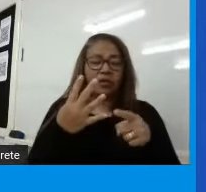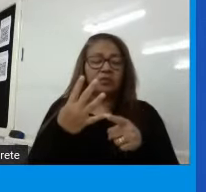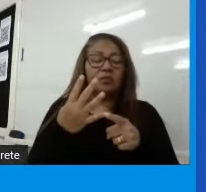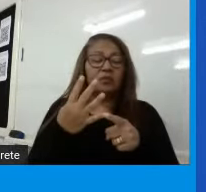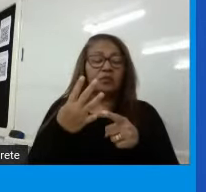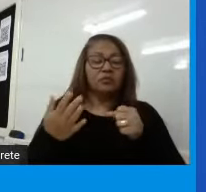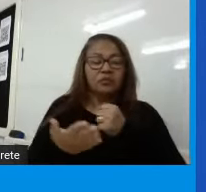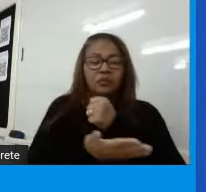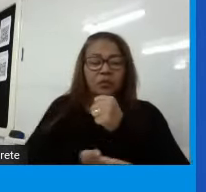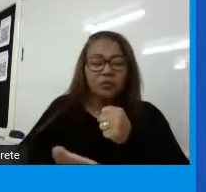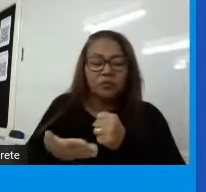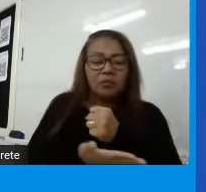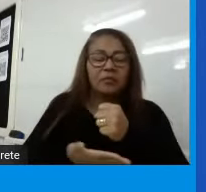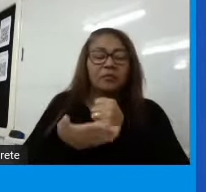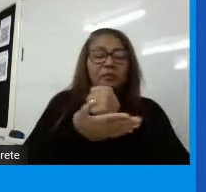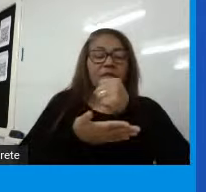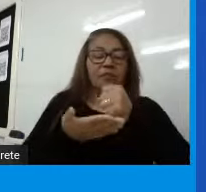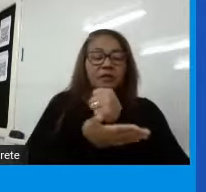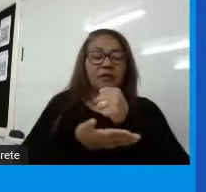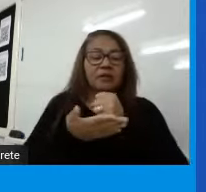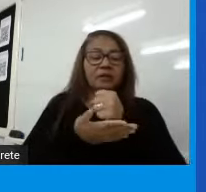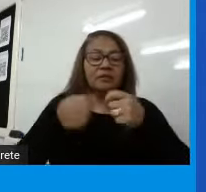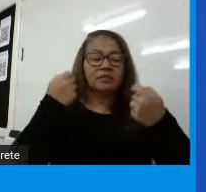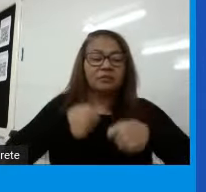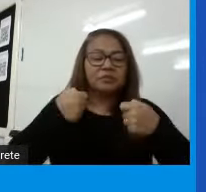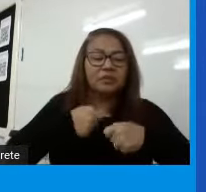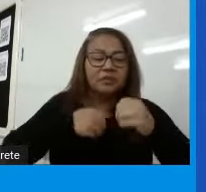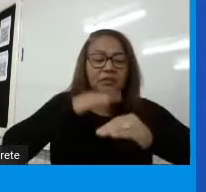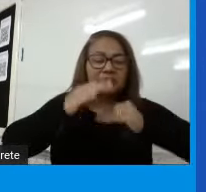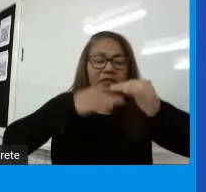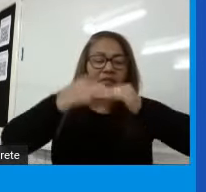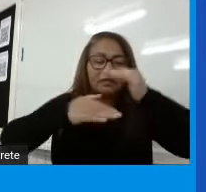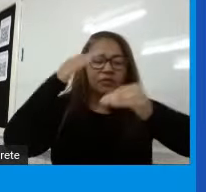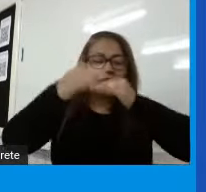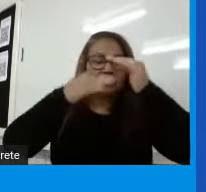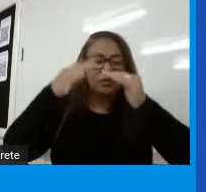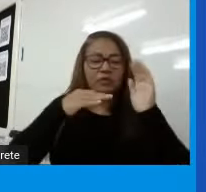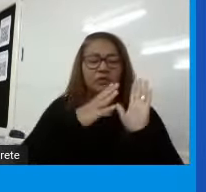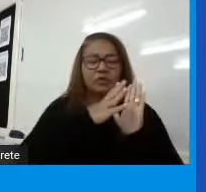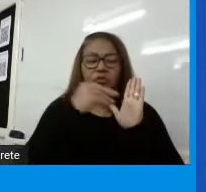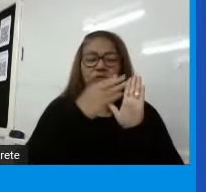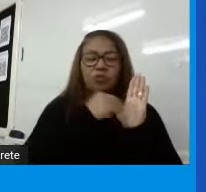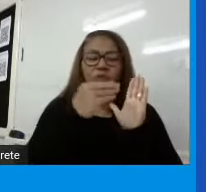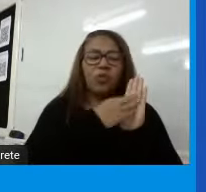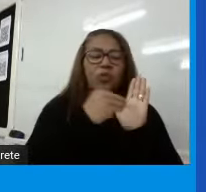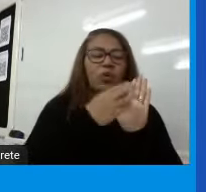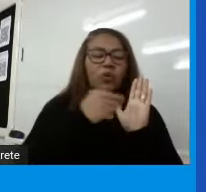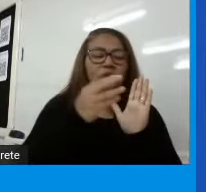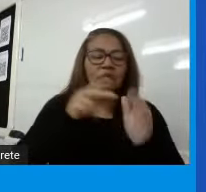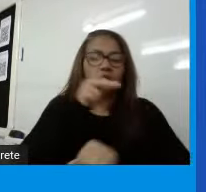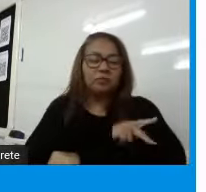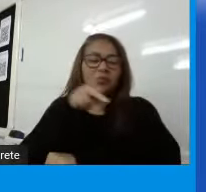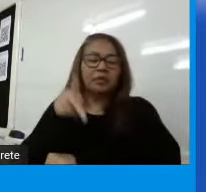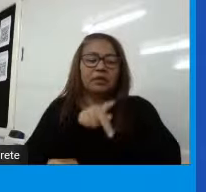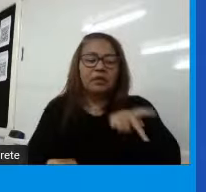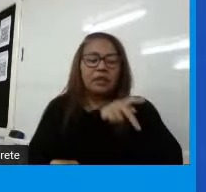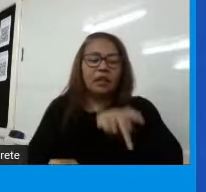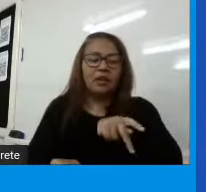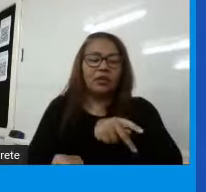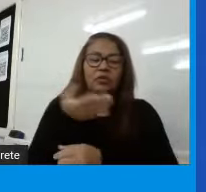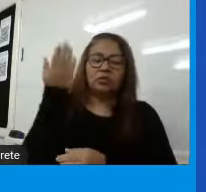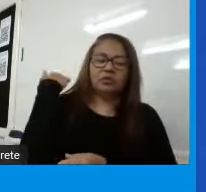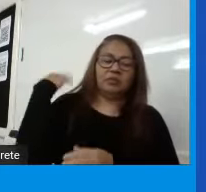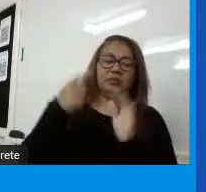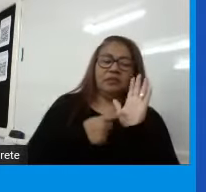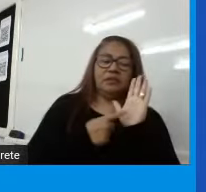esses 4 pontos precisam ser desenvolvidos dentro do modelo tecnológico, daquele modelo pedagógico que eu apresentei anteriormente.